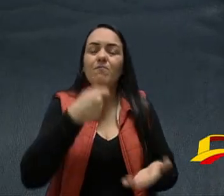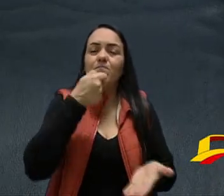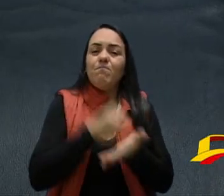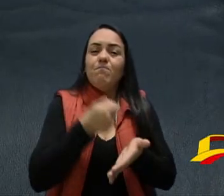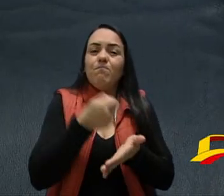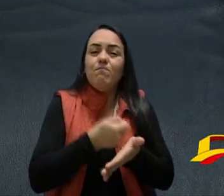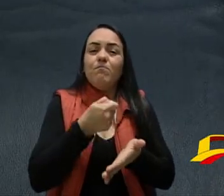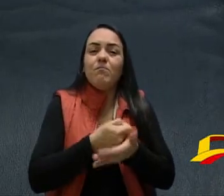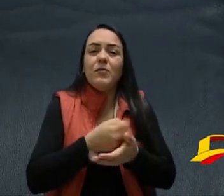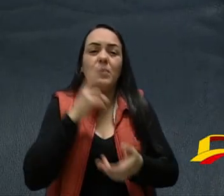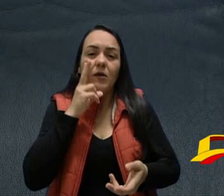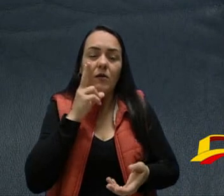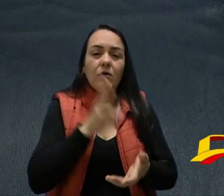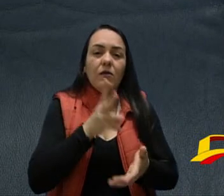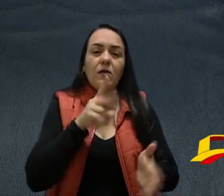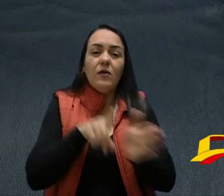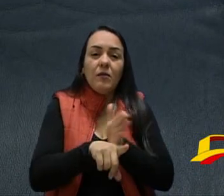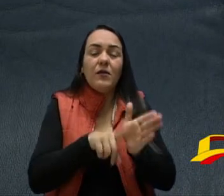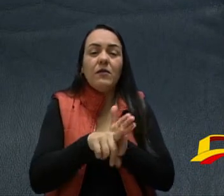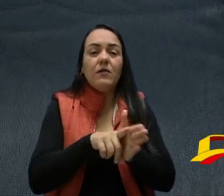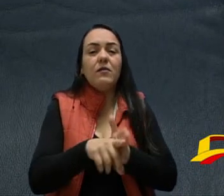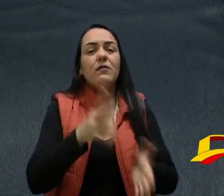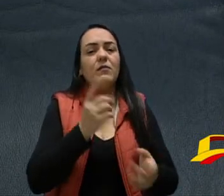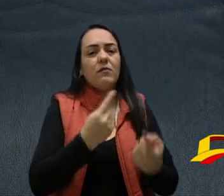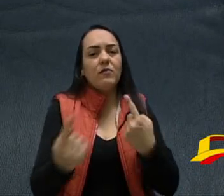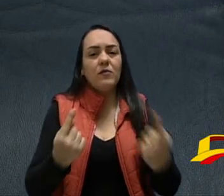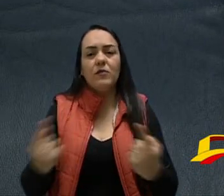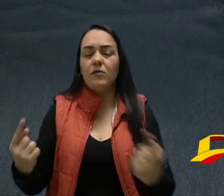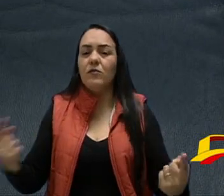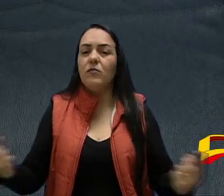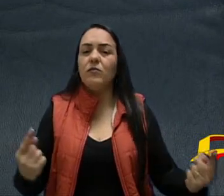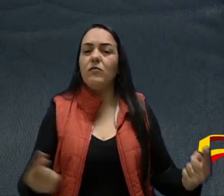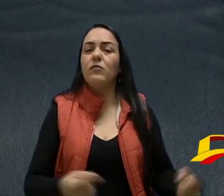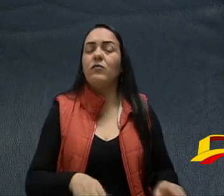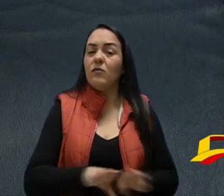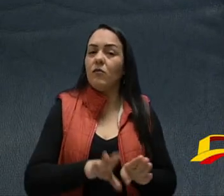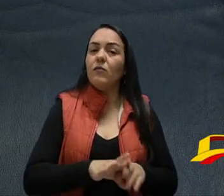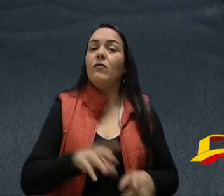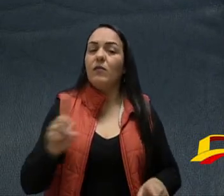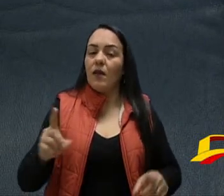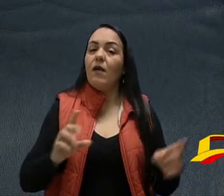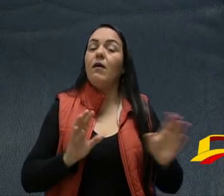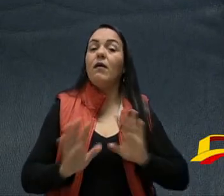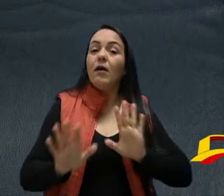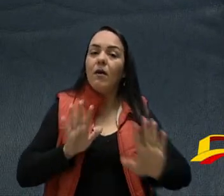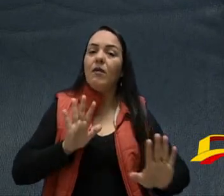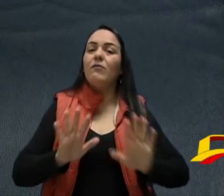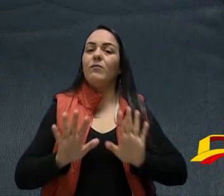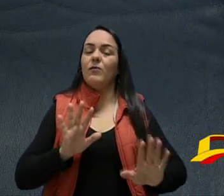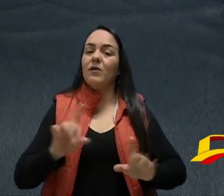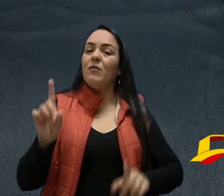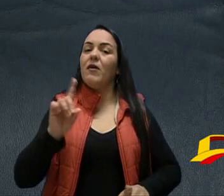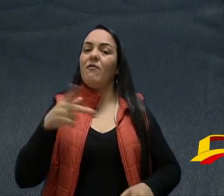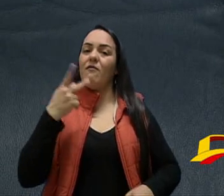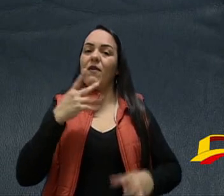efeito a supervisão é caso a caso inclusive quando acontece eu acho que a gente só tem que tomar cuidado para não generalizar porque